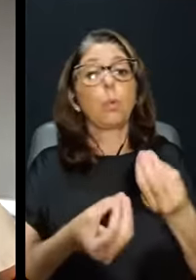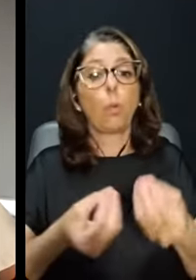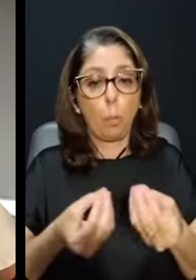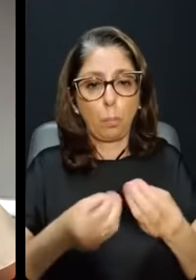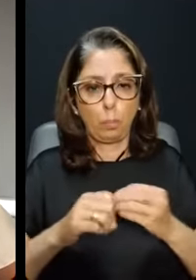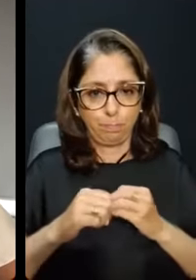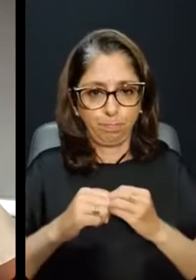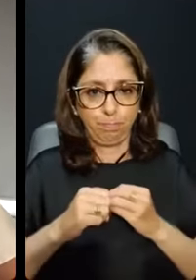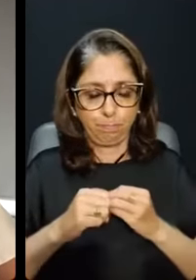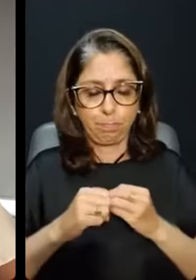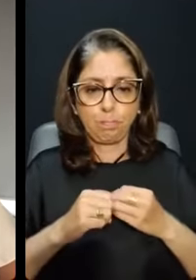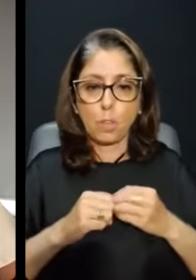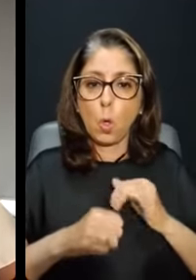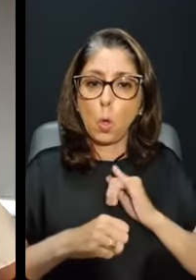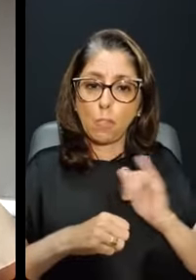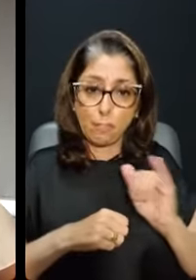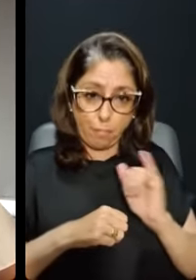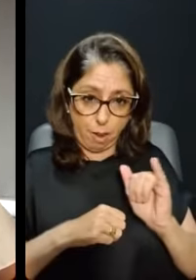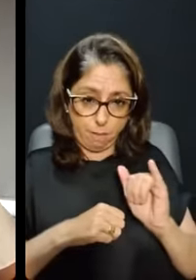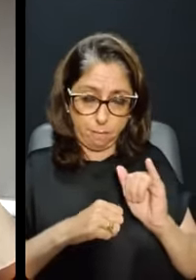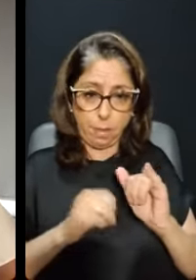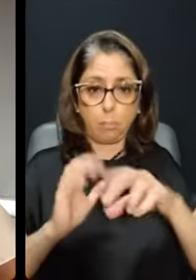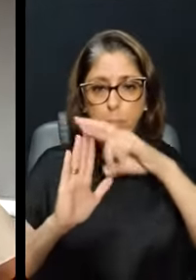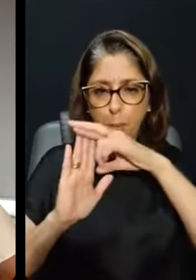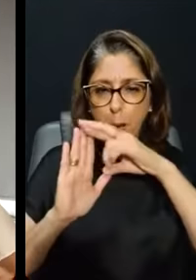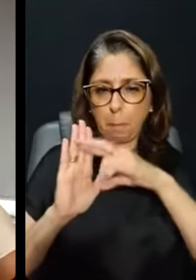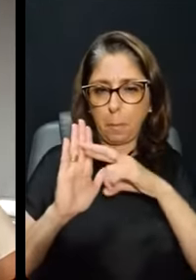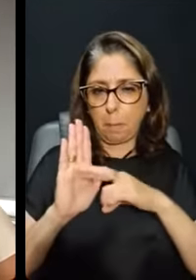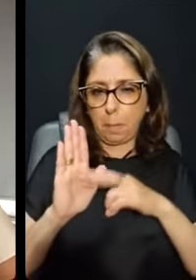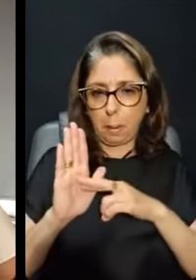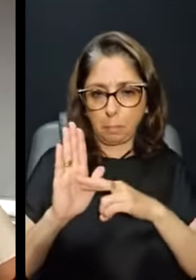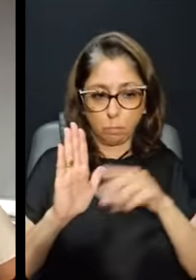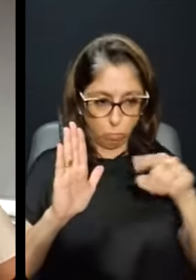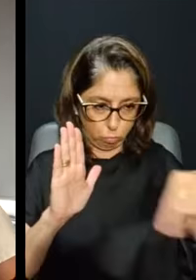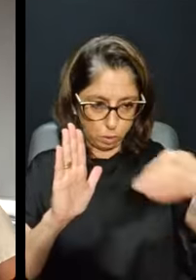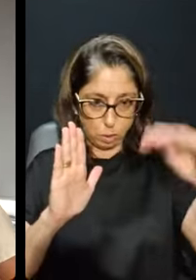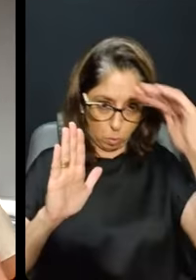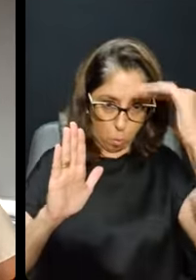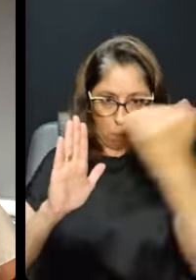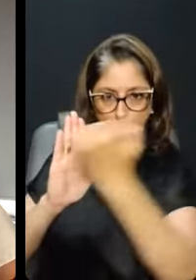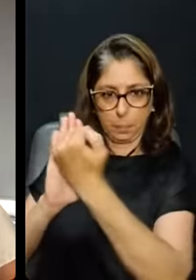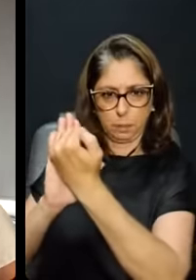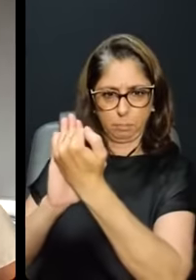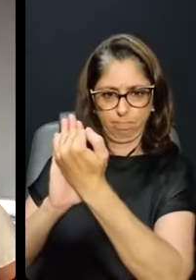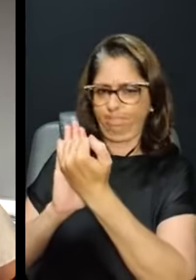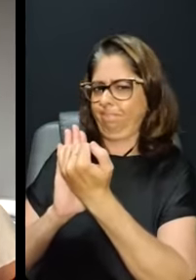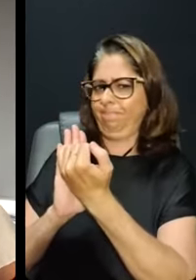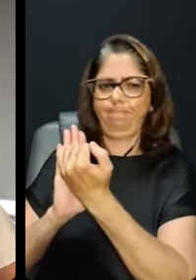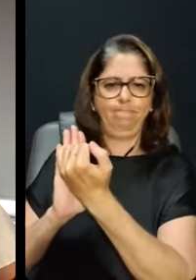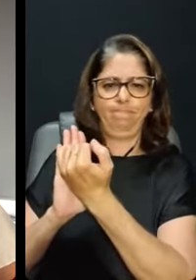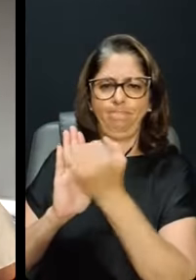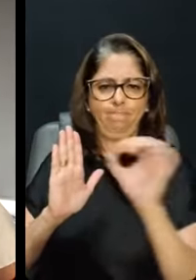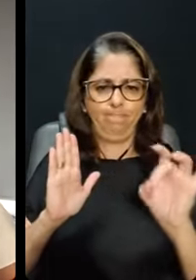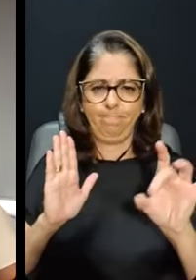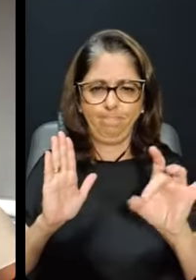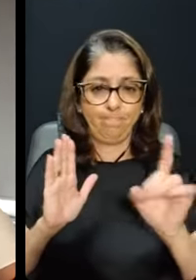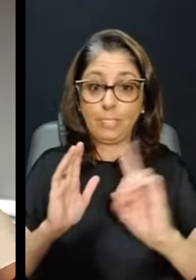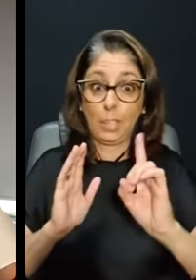acessibilidade. Então a gente queria que essas pessoas fossem realmente portadores dessa voz, dessa